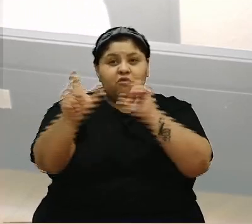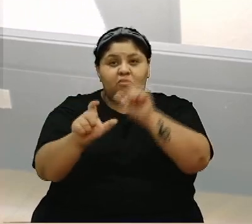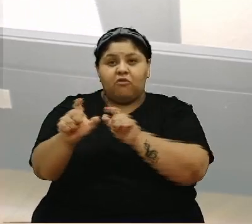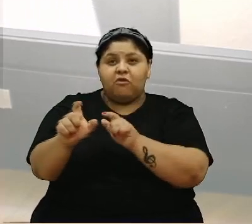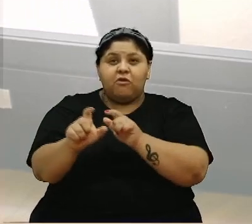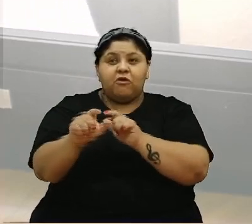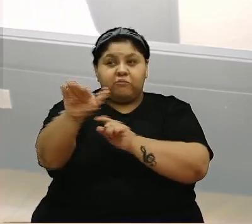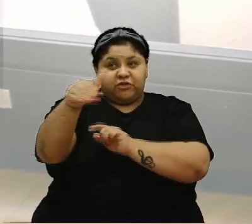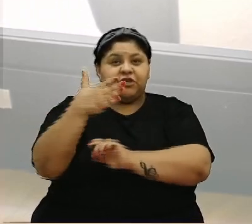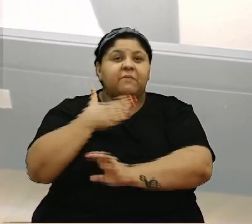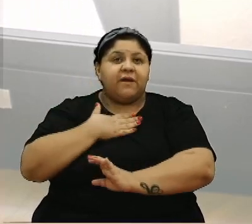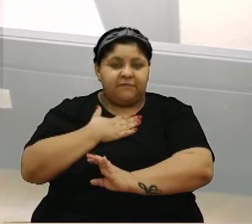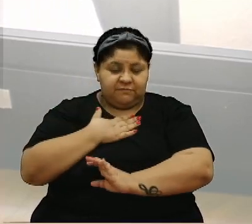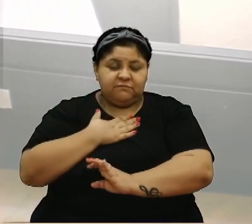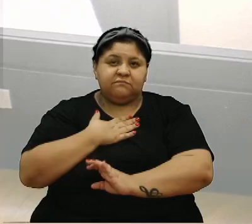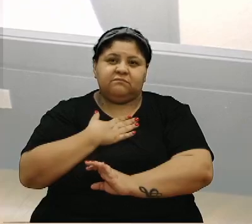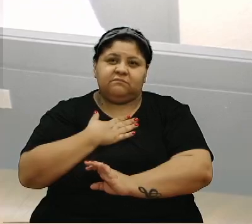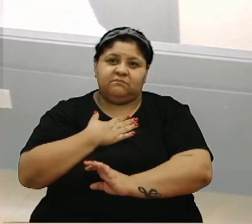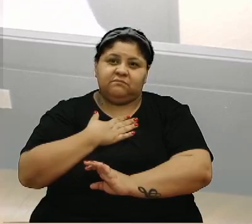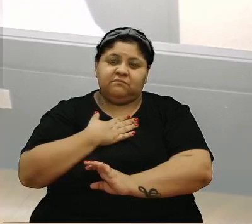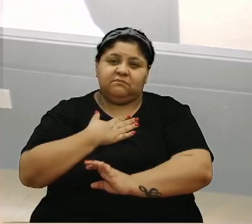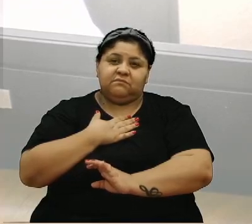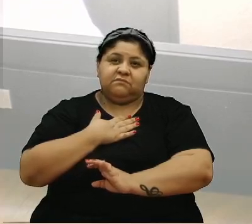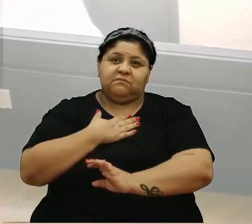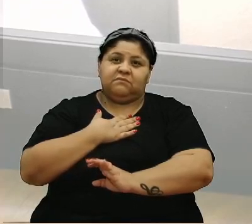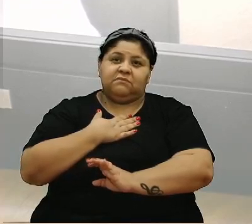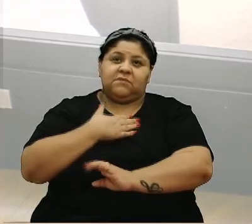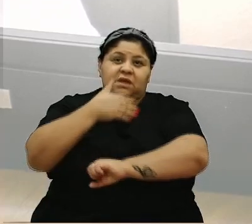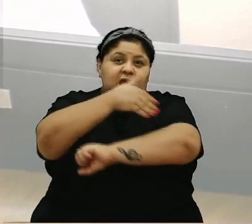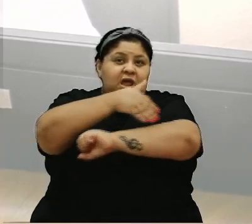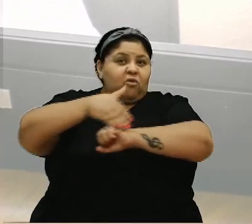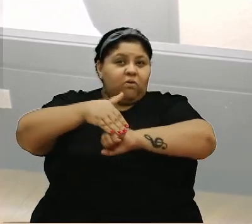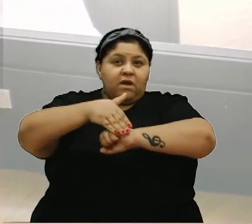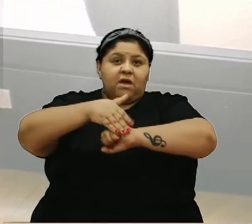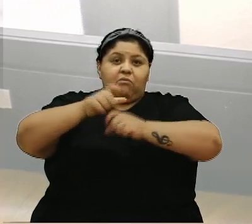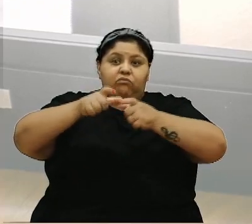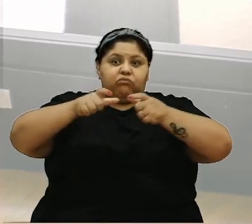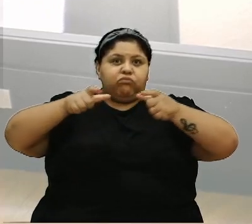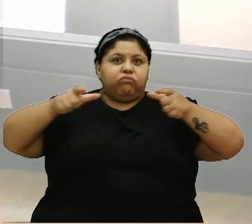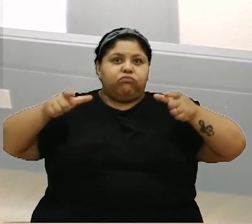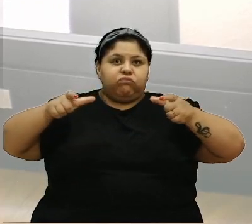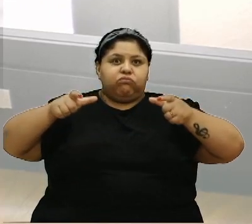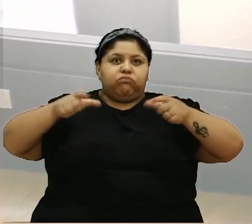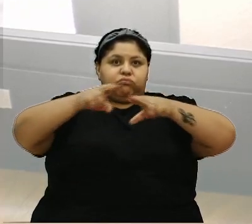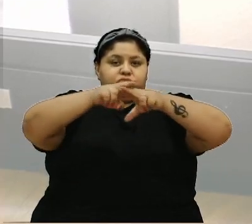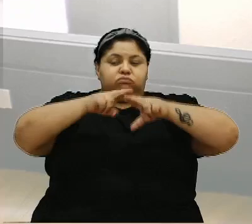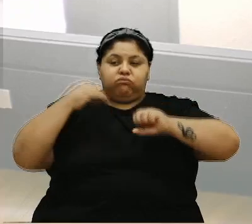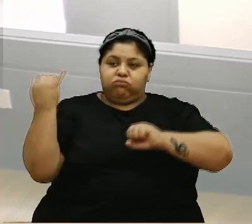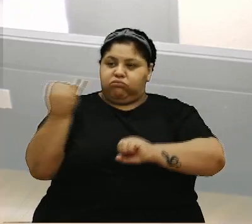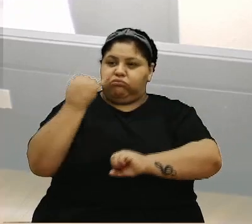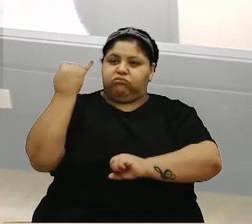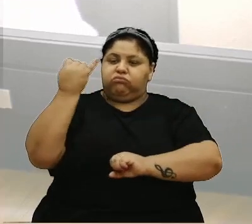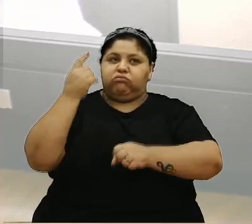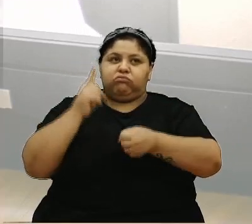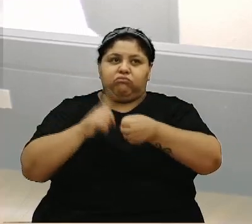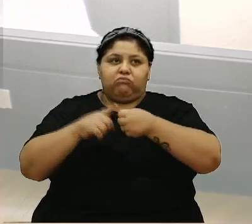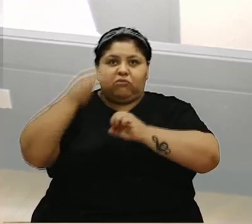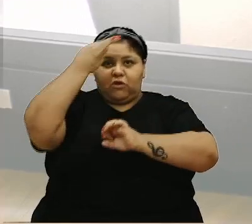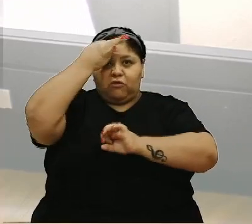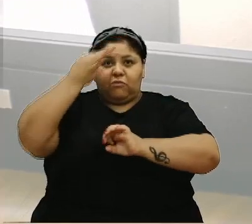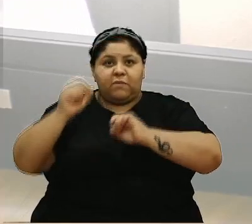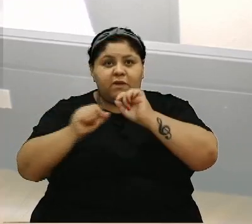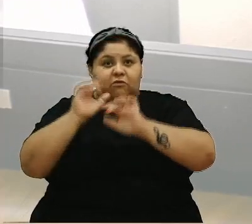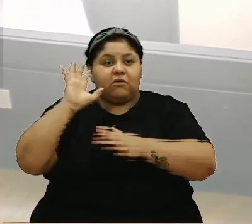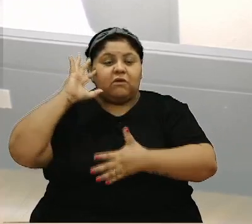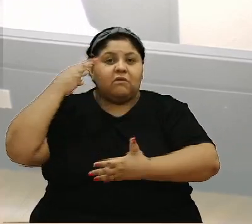procuraram, inclusive, e a dimensão dela é muito maior do que a gente imagina. Por isso que é importante que o município entenda o que está